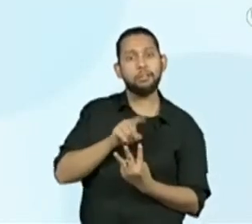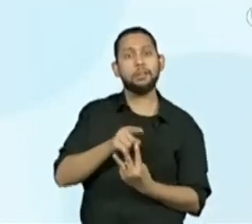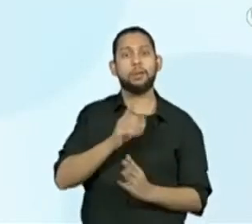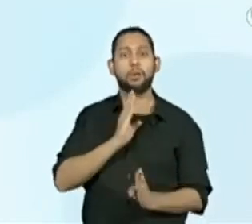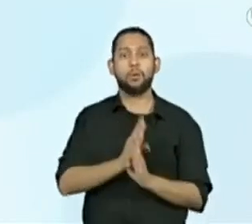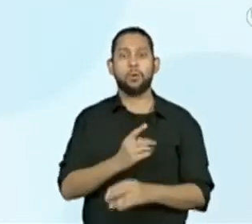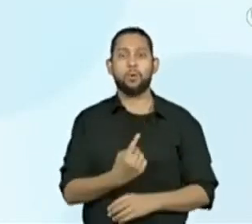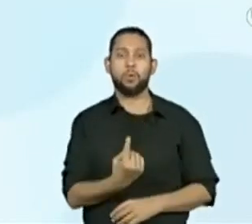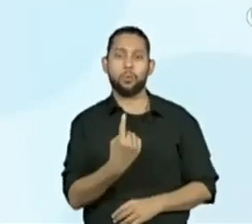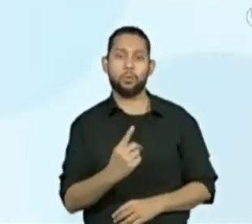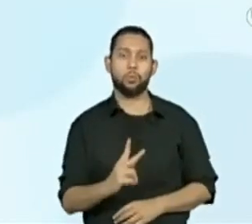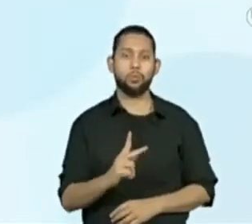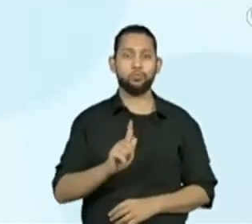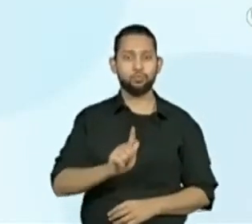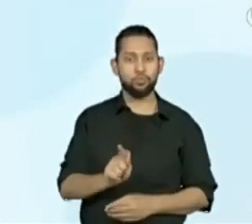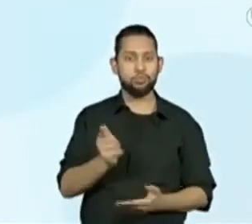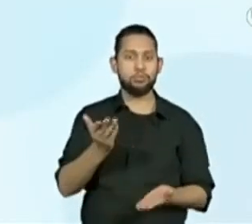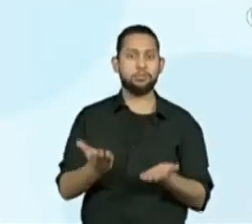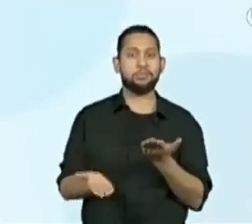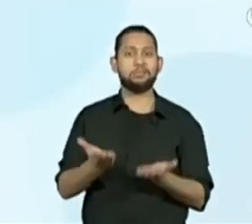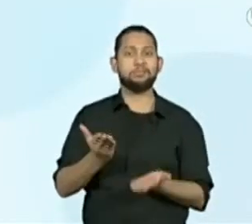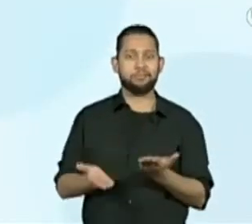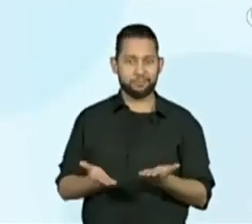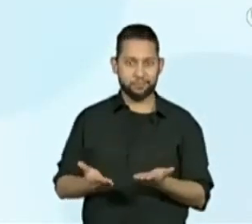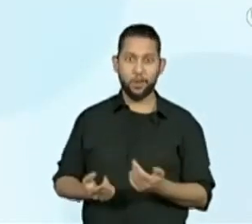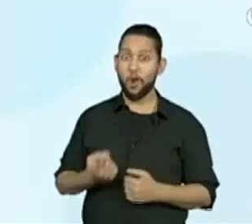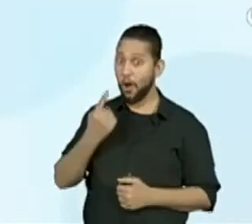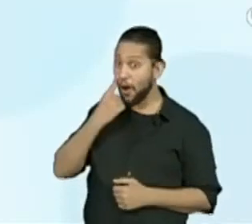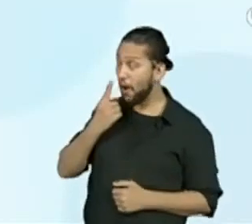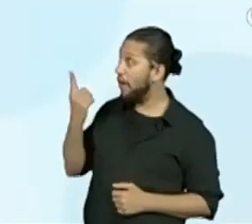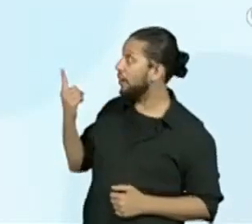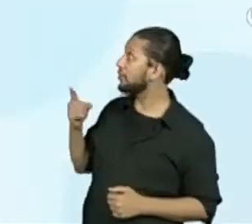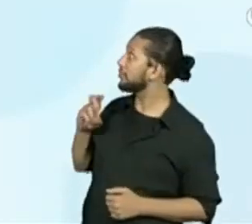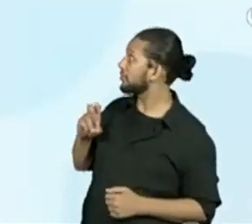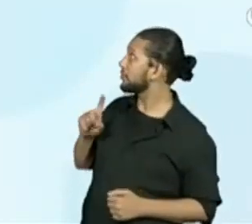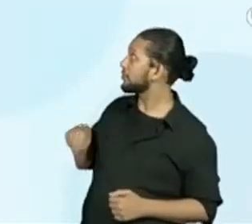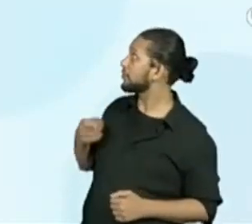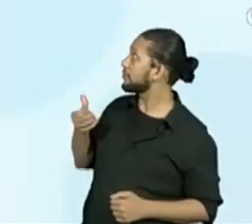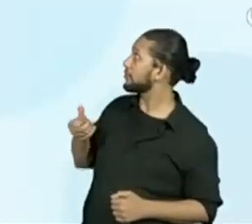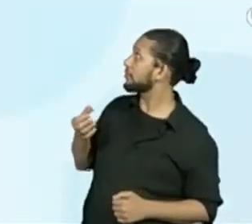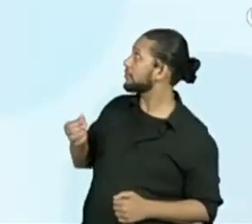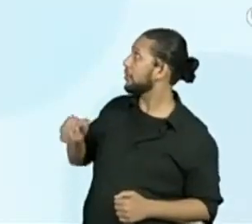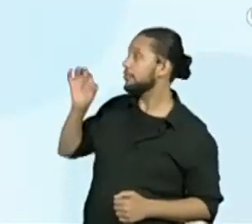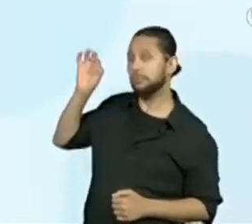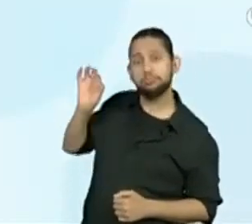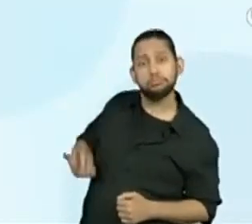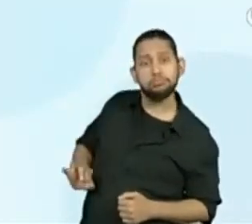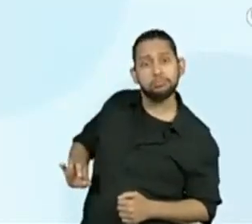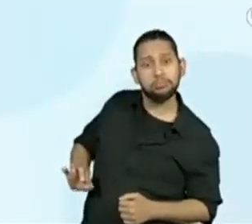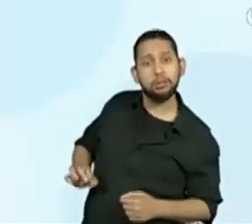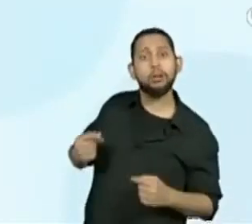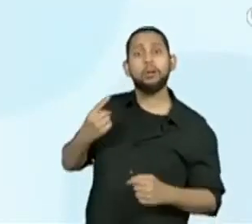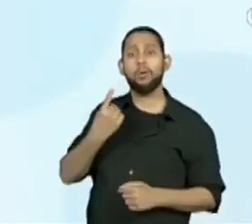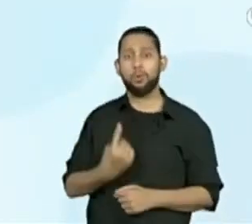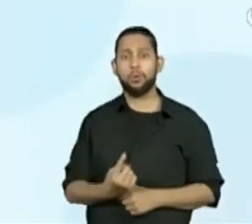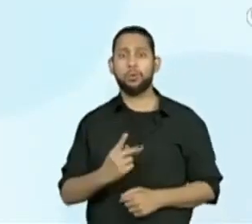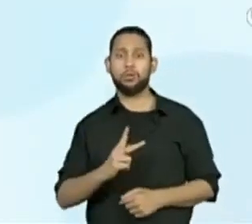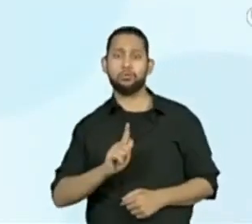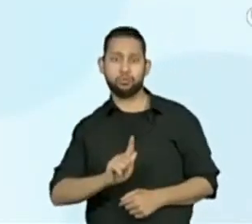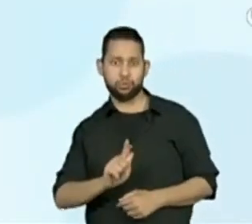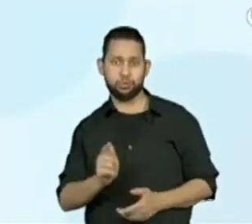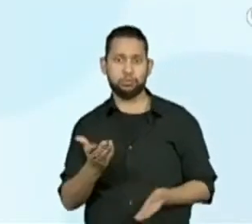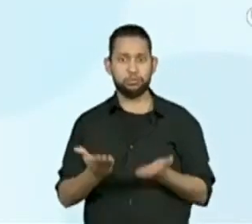10 e obtivemos o valor de 5 e60 para 1 kg de abobrinha